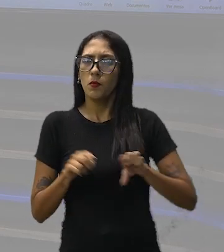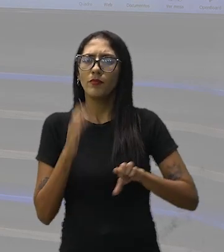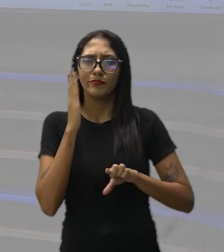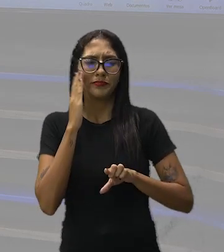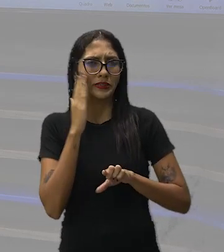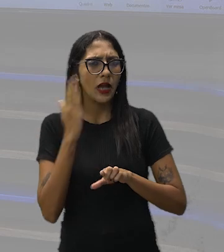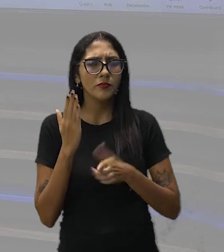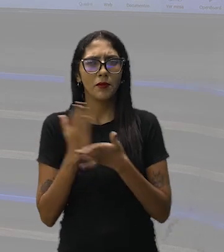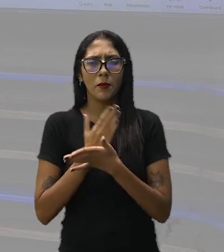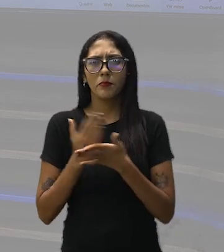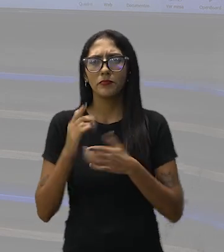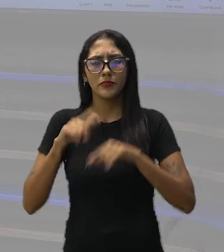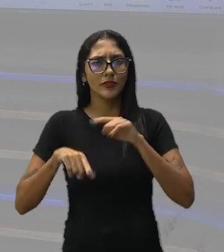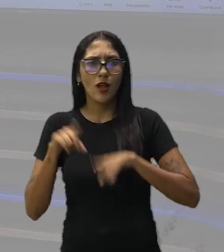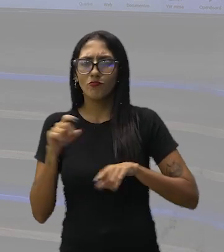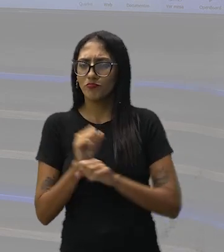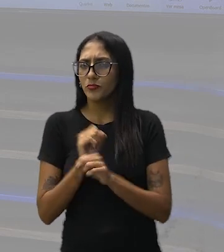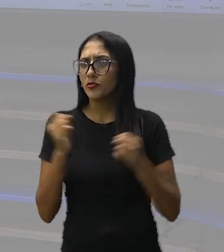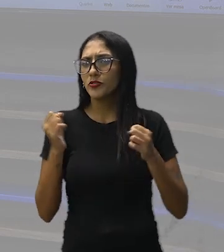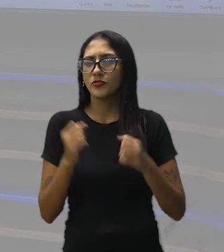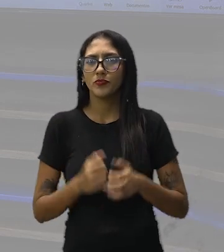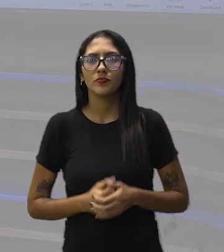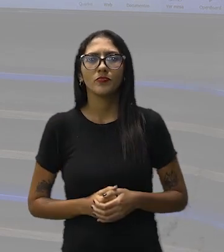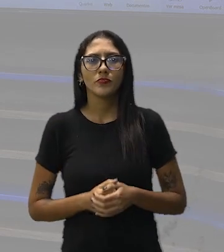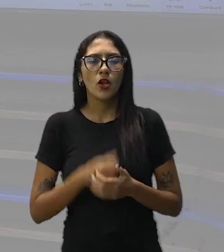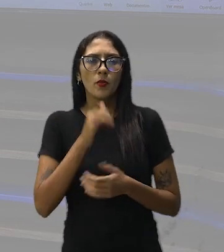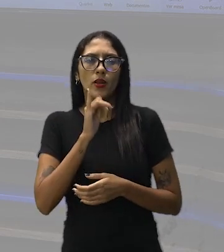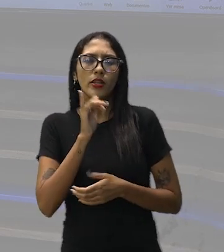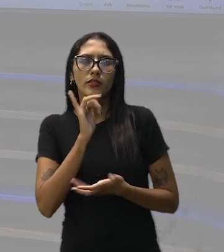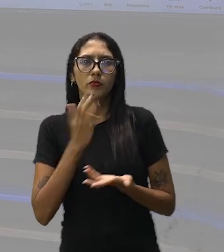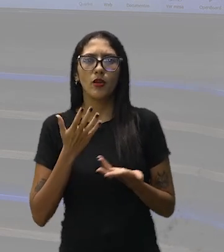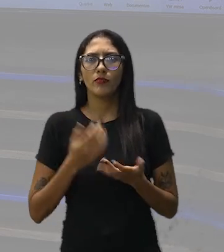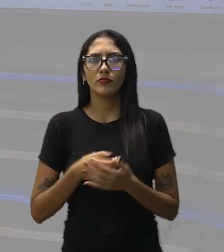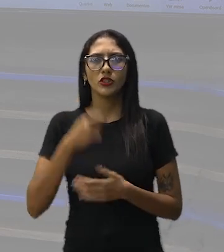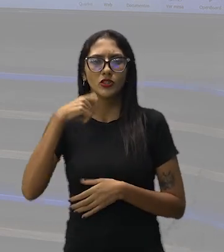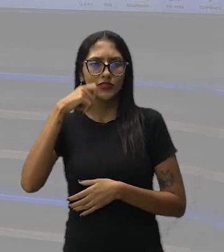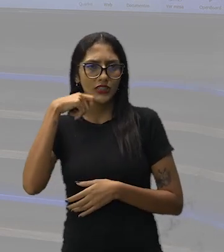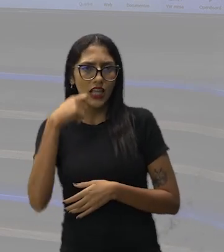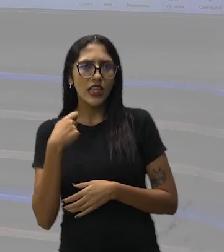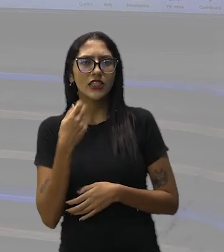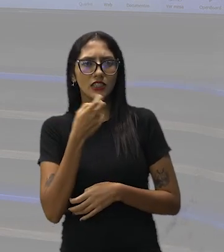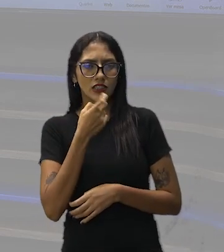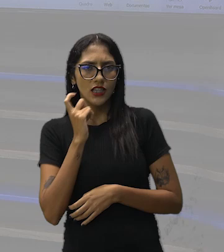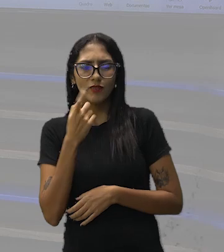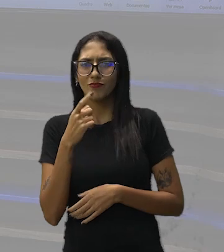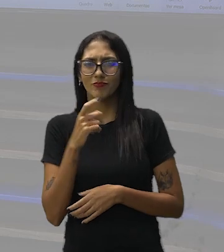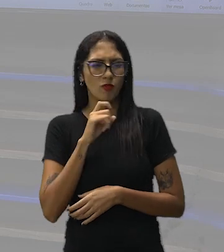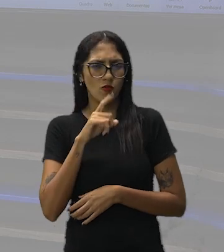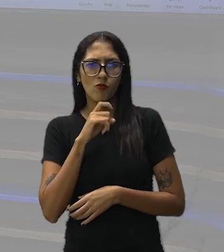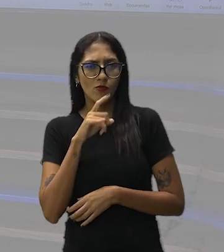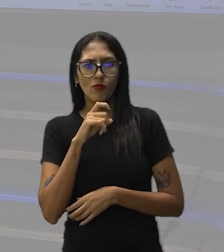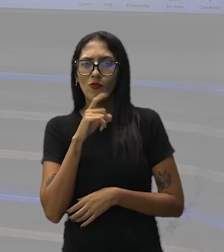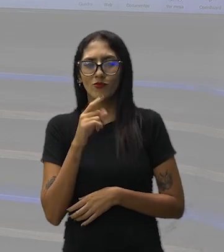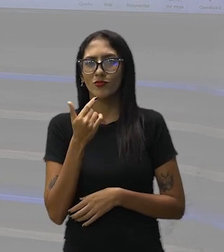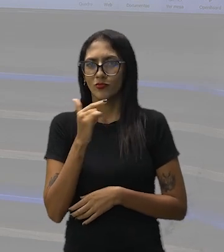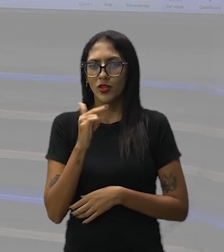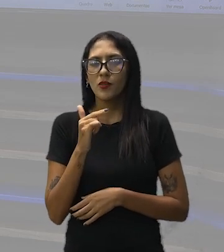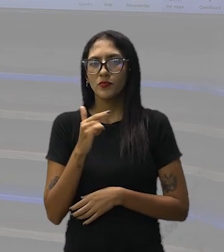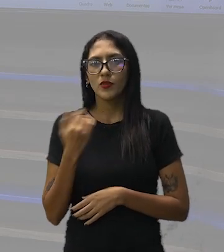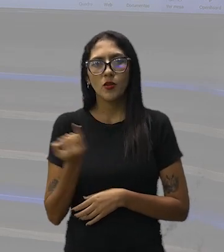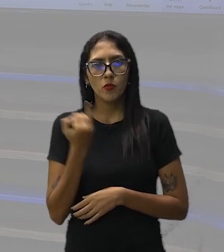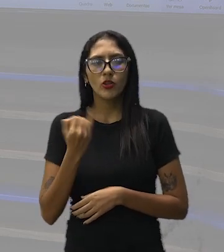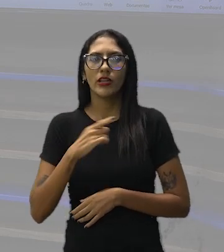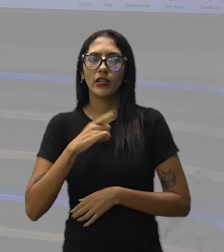não tem como fazer isso. Por exemplo, uma escova de dentes, né, não tem como você reformar e reutilizar. É sempre importante